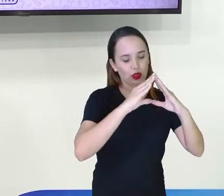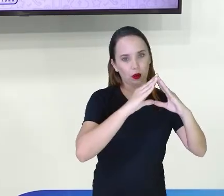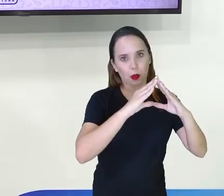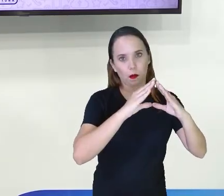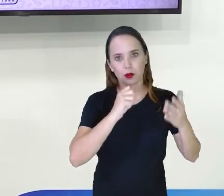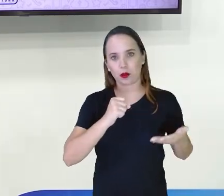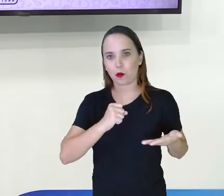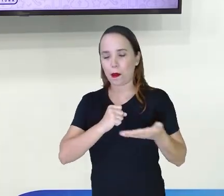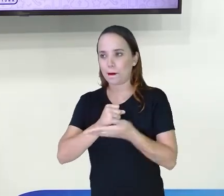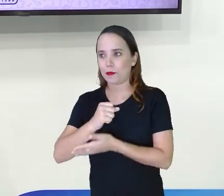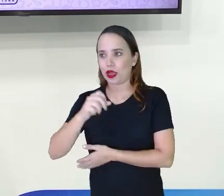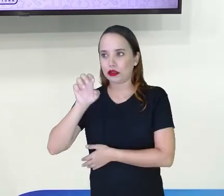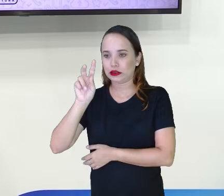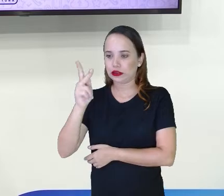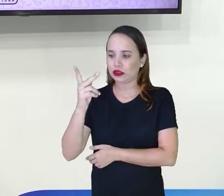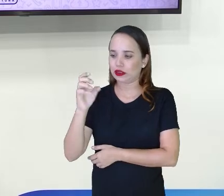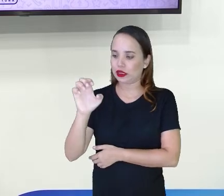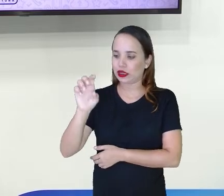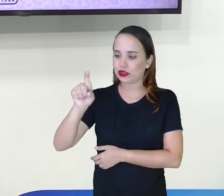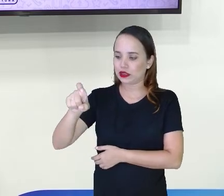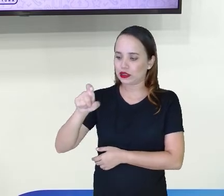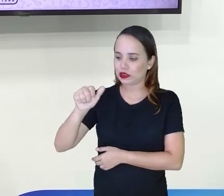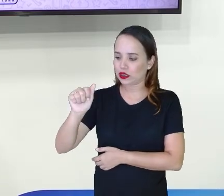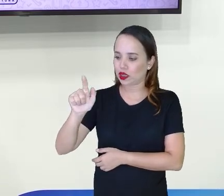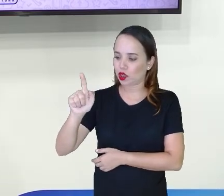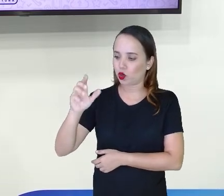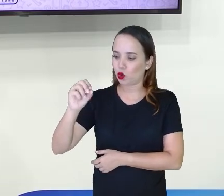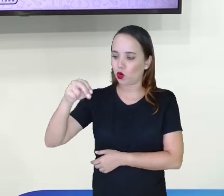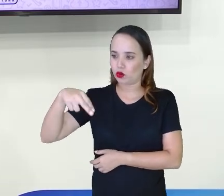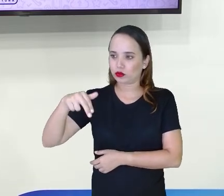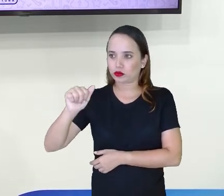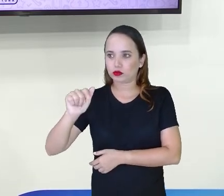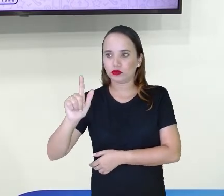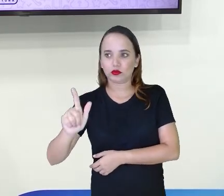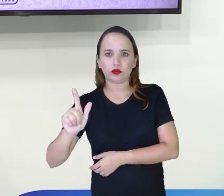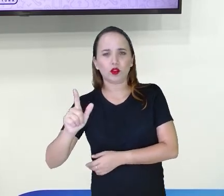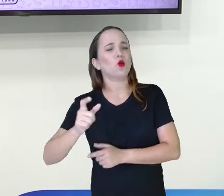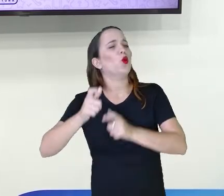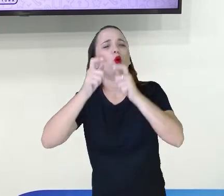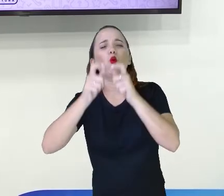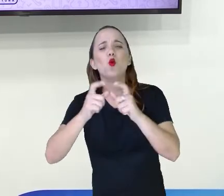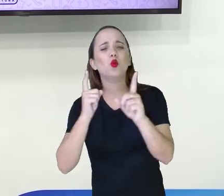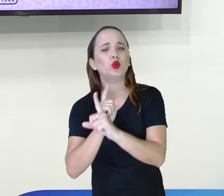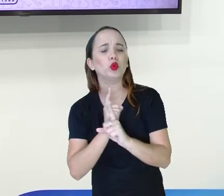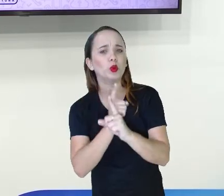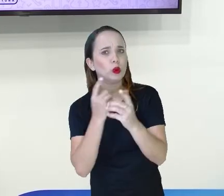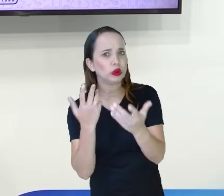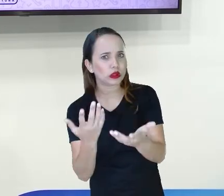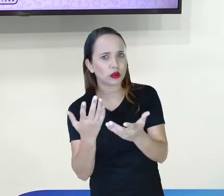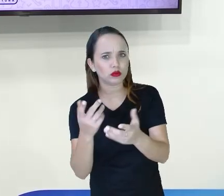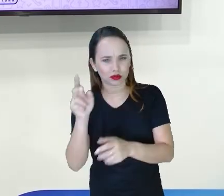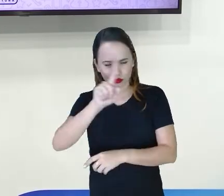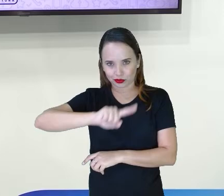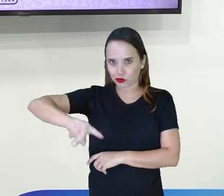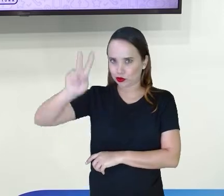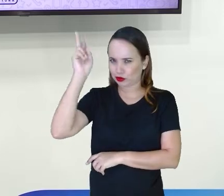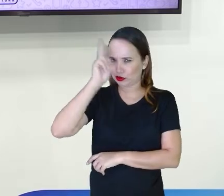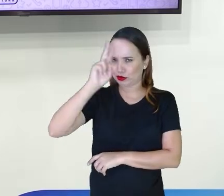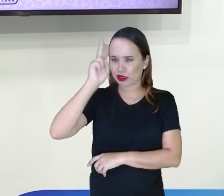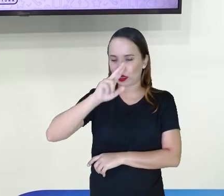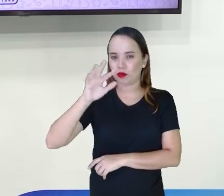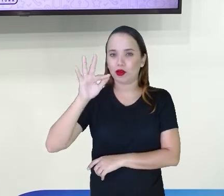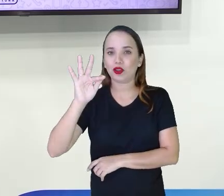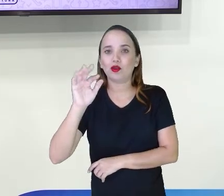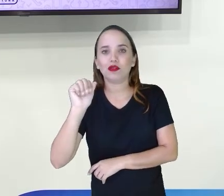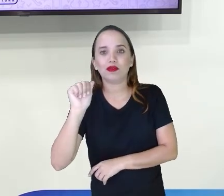hexágono. Professora, e onde é que eu posso encontrar esse hexágono? Lembra do favo de mel que eu falei